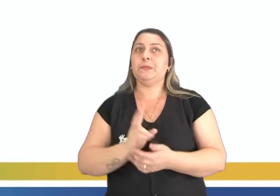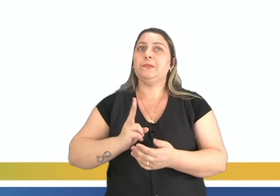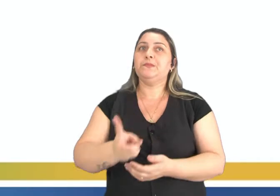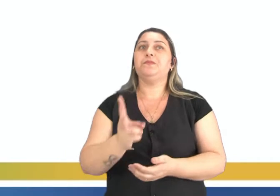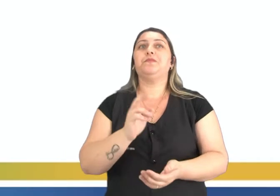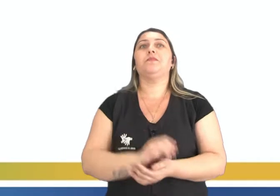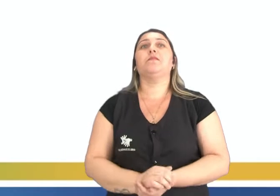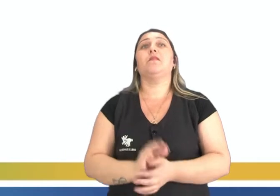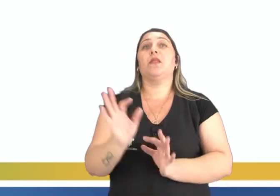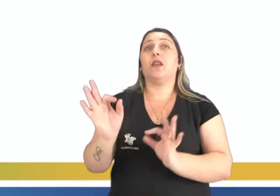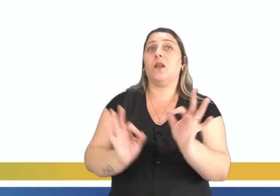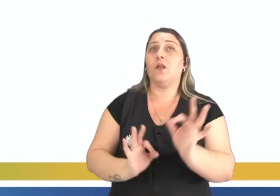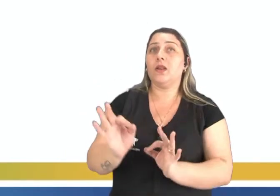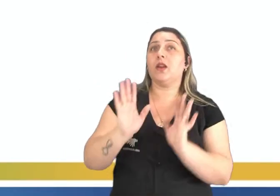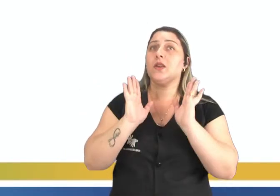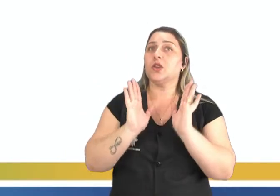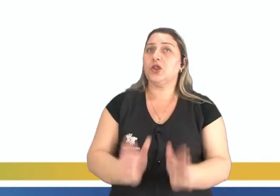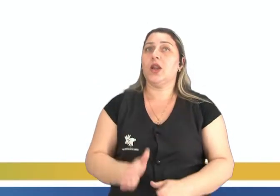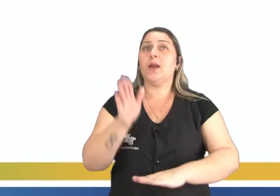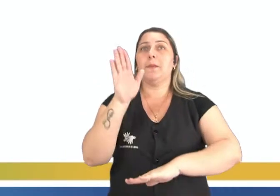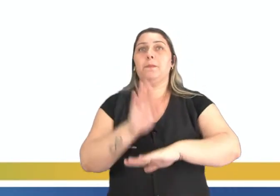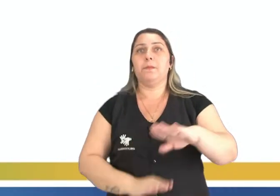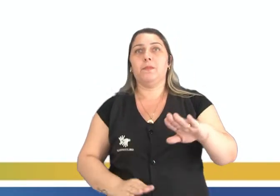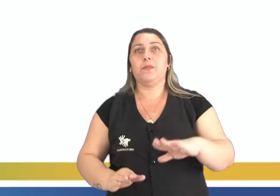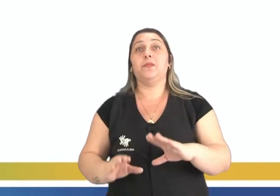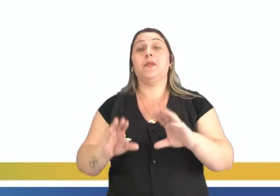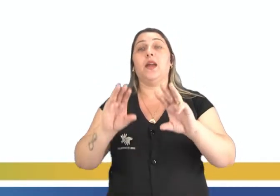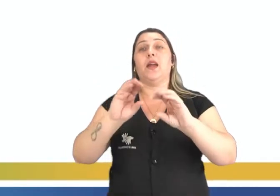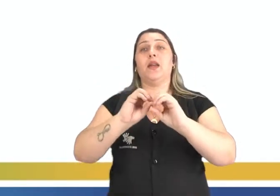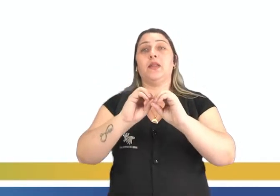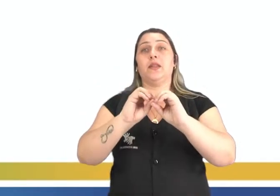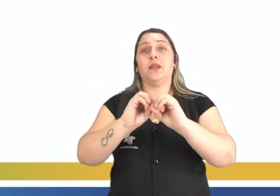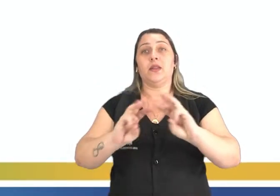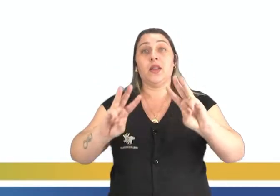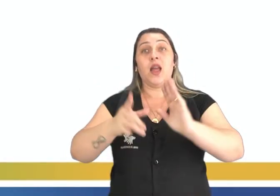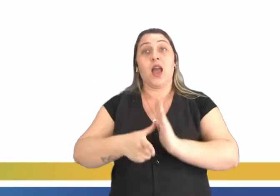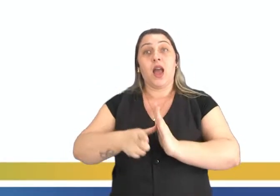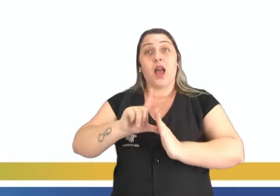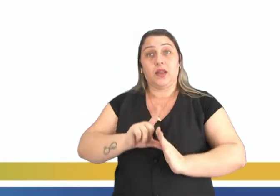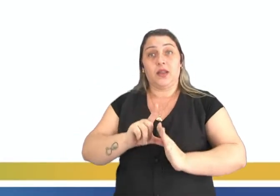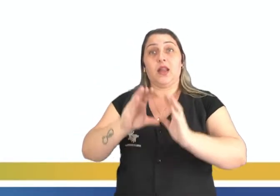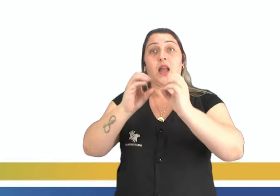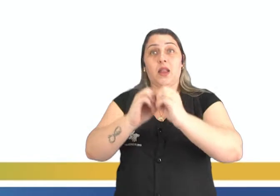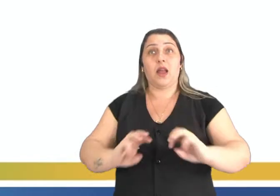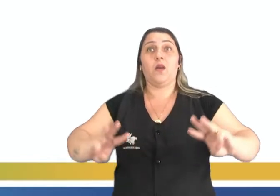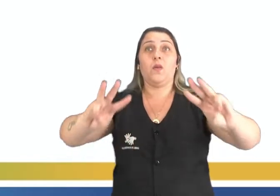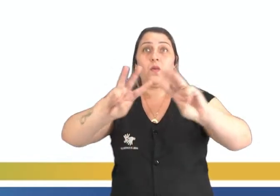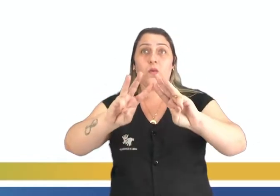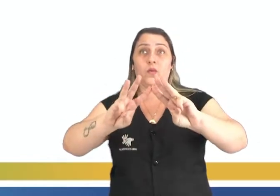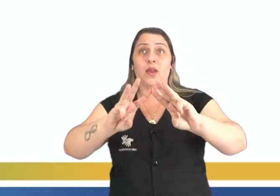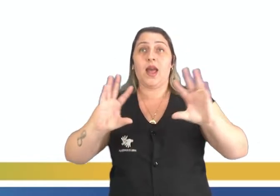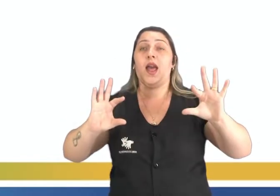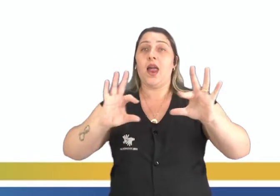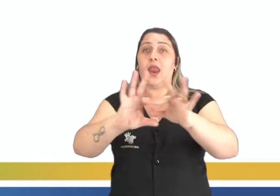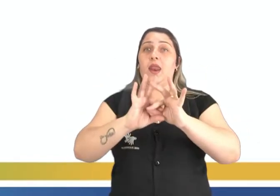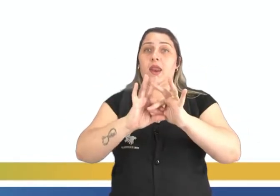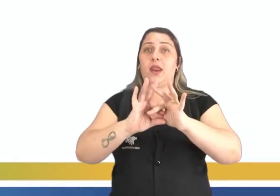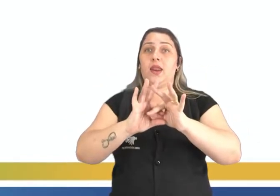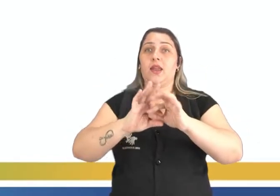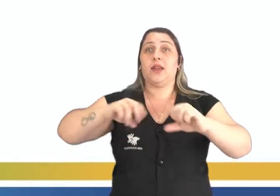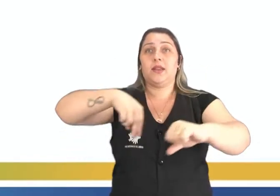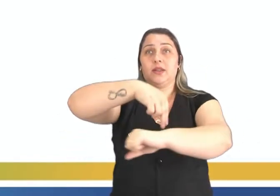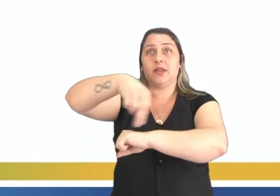Continuando. A organização que podemos chamar de predecessora, ou seja, antecessora da ONU, é a Liga das